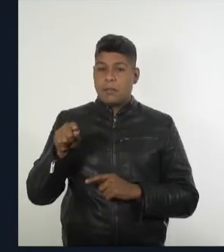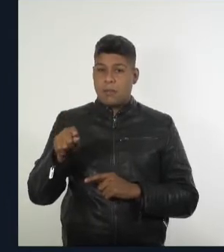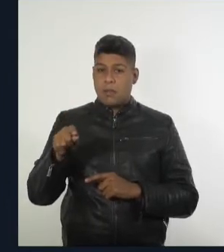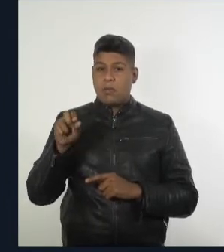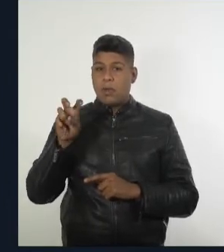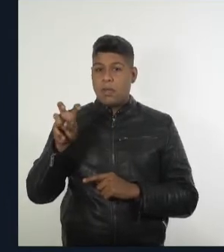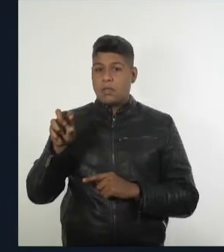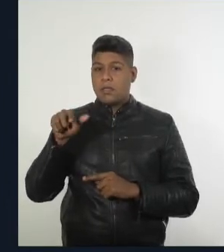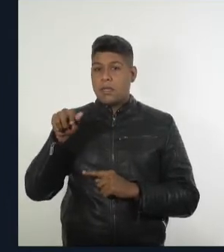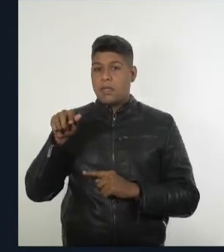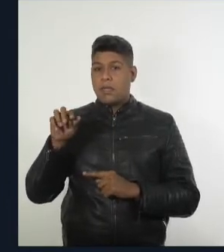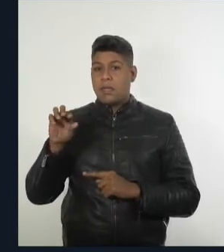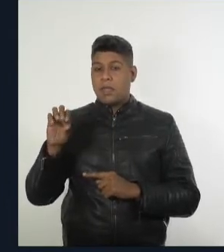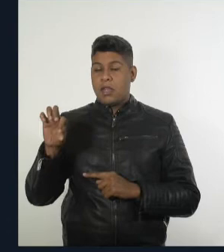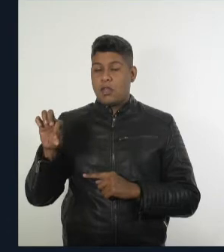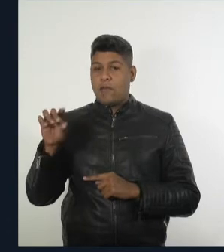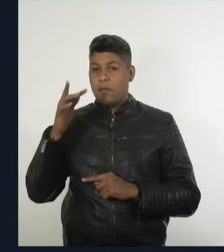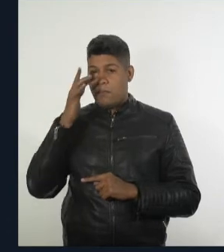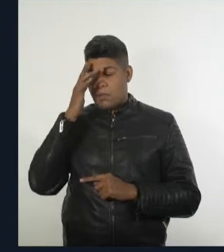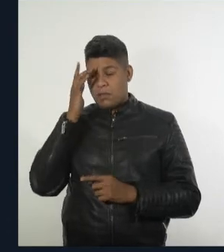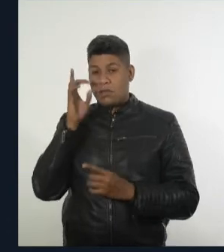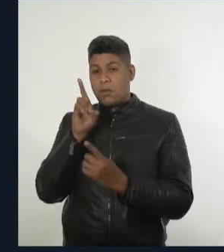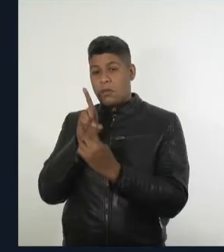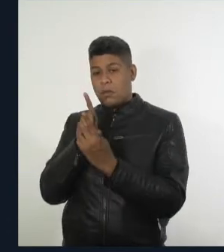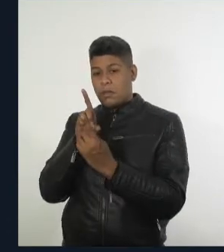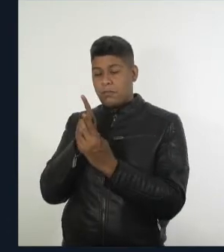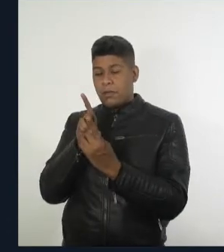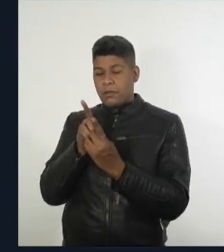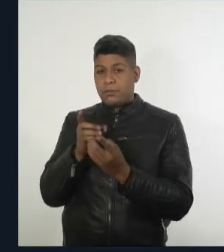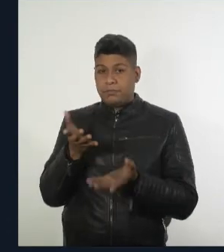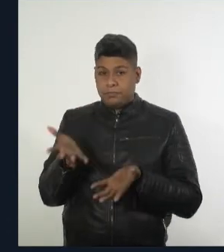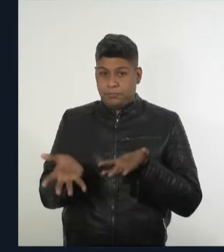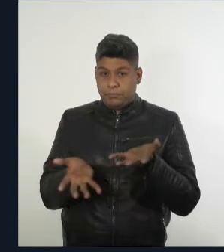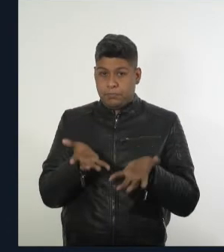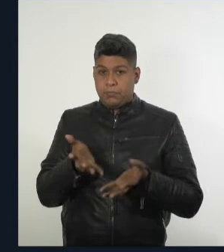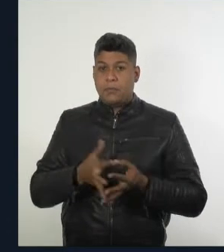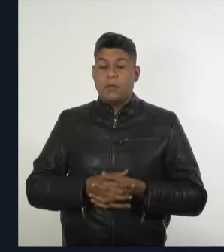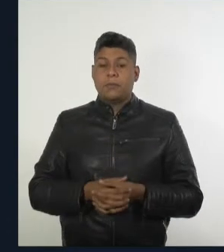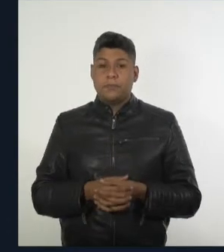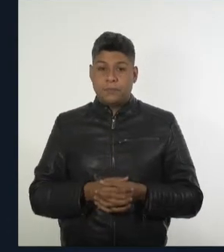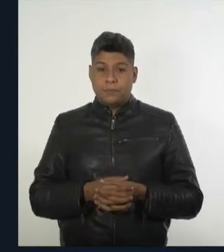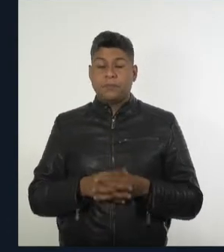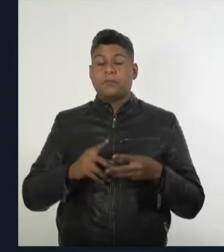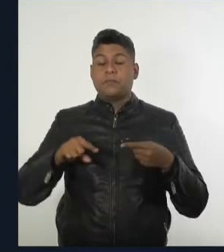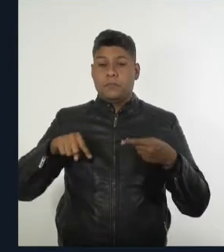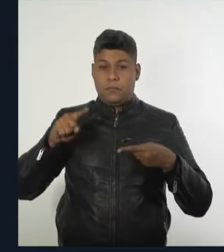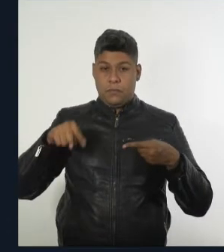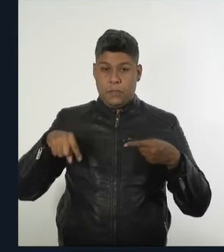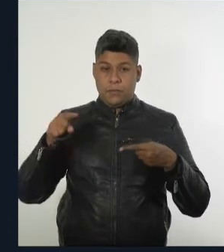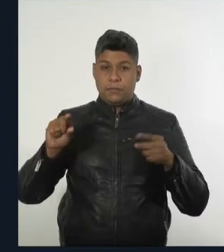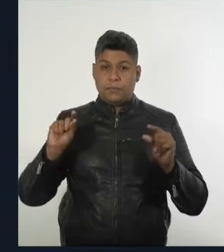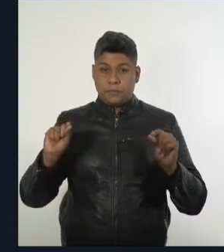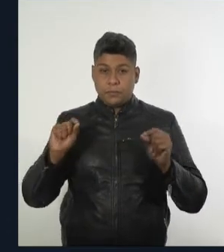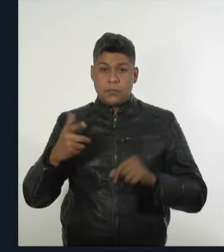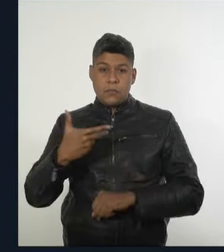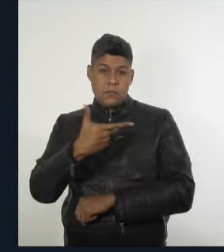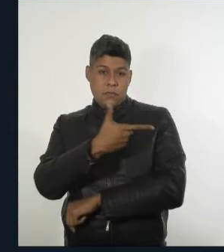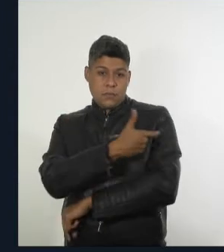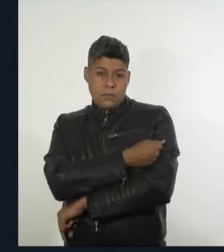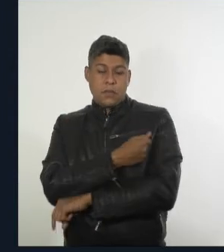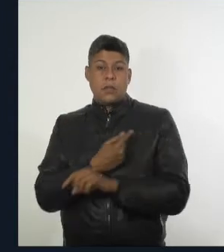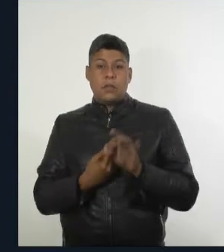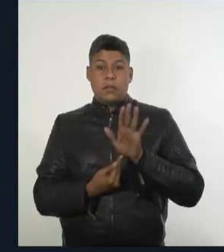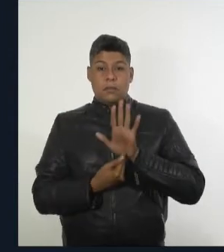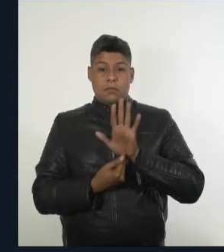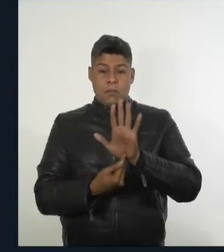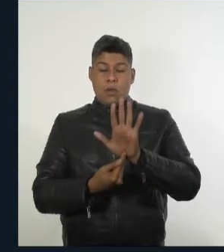2.297.579 pessoas que foram contactadas e abordadas, né? E, finalmente, o gráfico do vacinômetro, que mostra, como